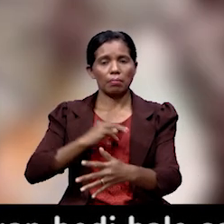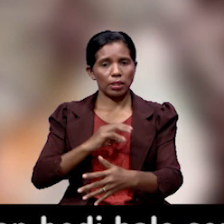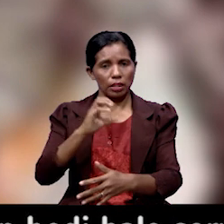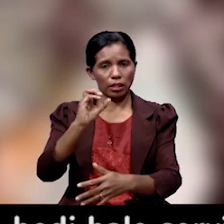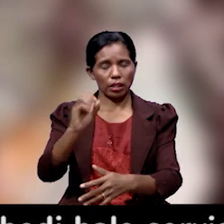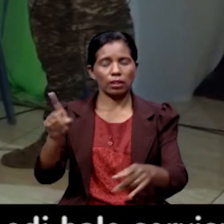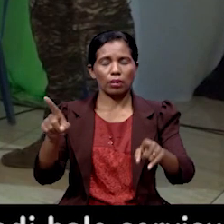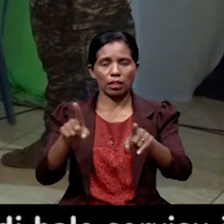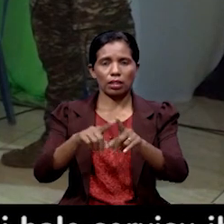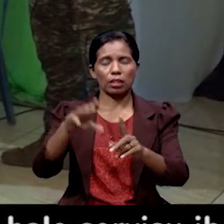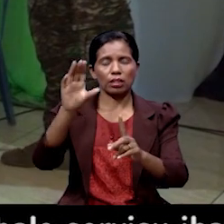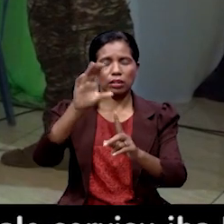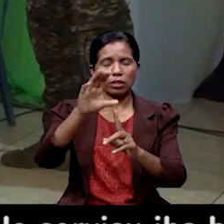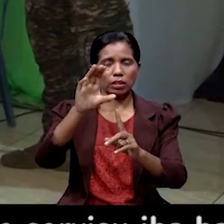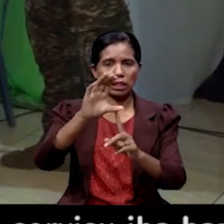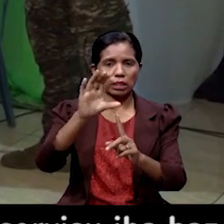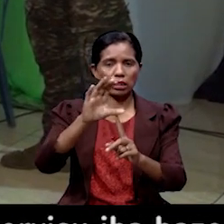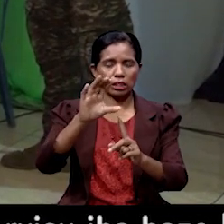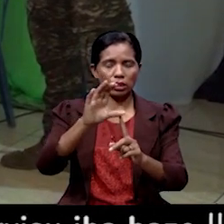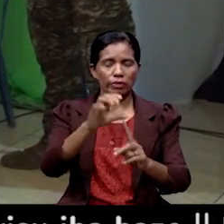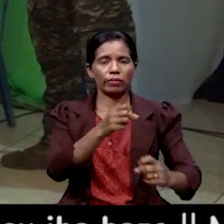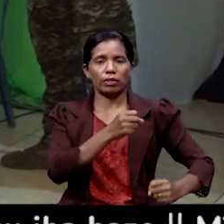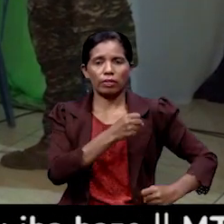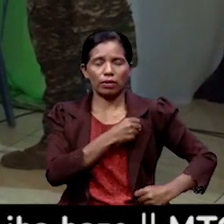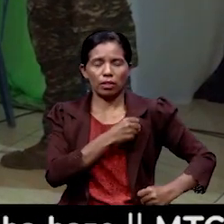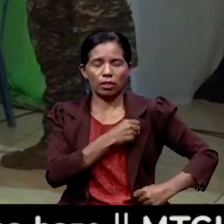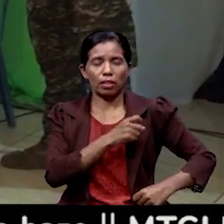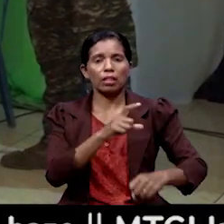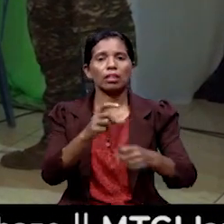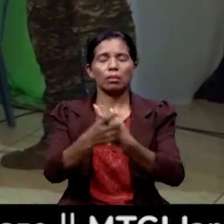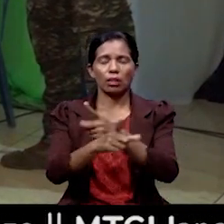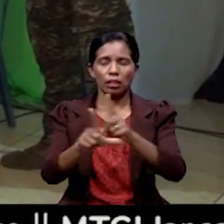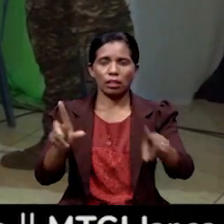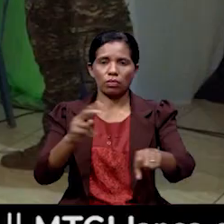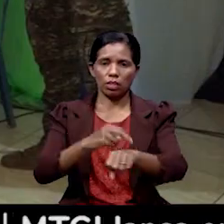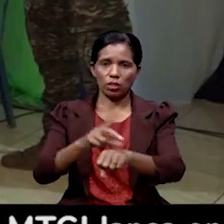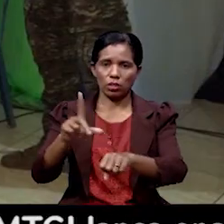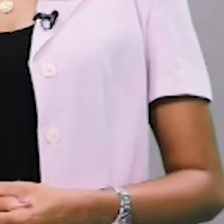nudar Combatentes Libertação Nacional. Equipa cobertura, Ziemen.